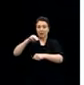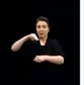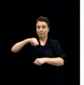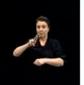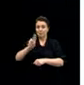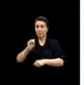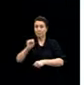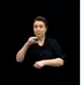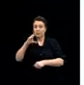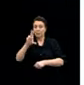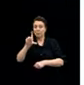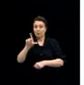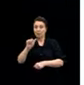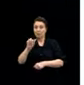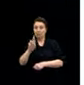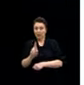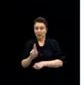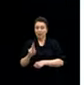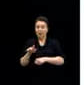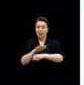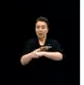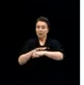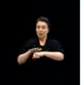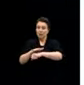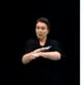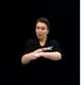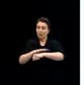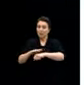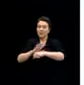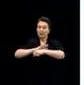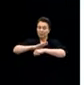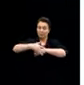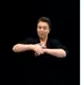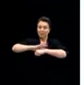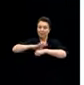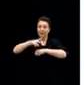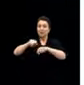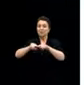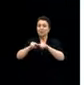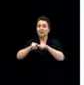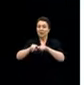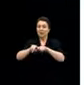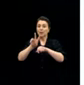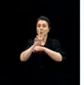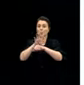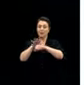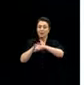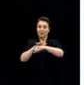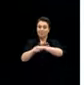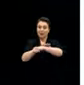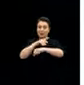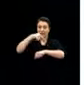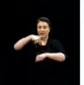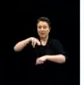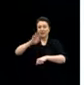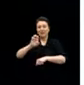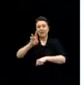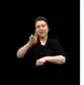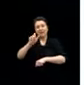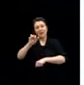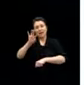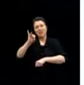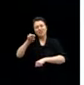no tecido epitelial, uma vez que ela leva ao aumento da camada de queratina, que protege a pele, poderia até ficar na dúvida,